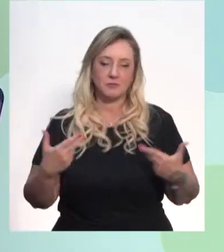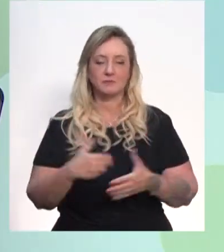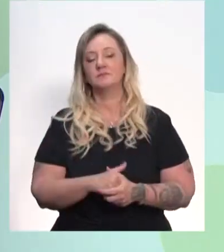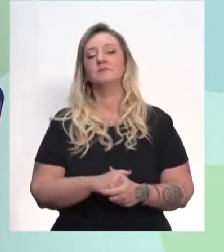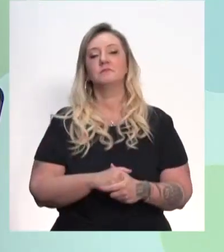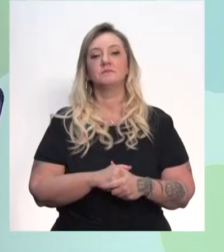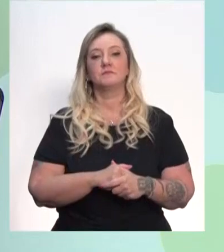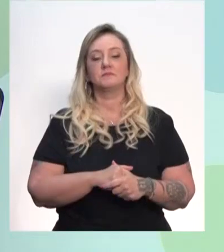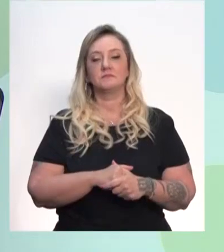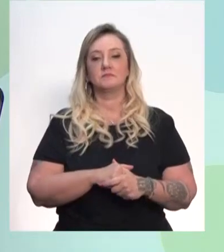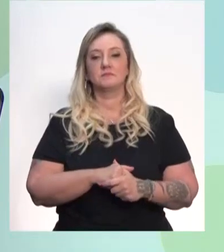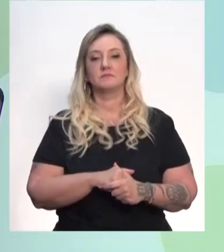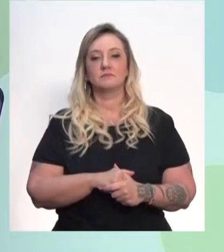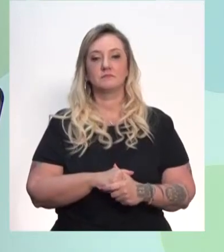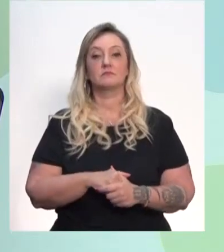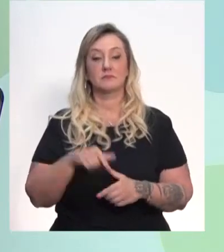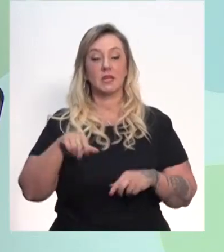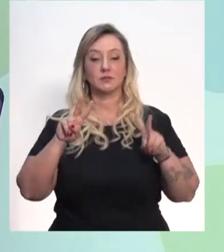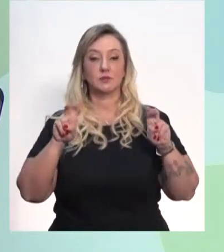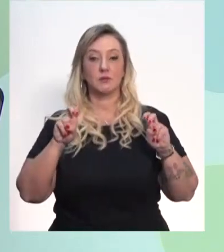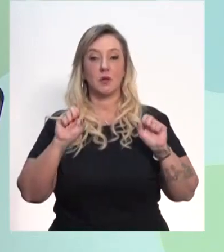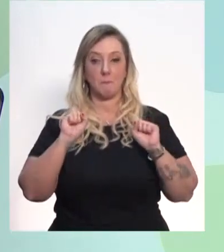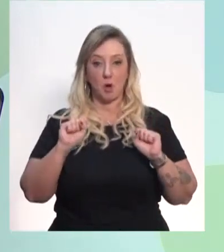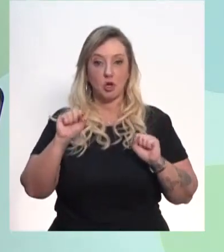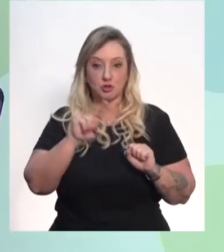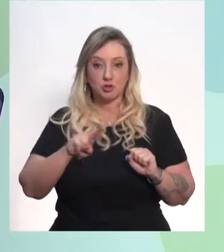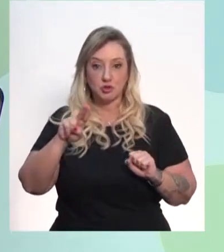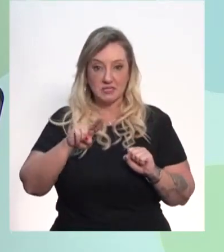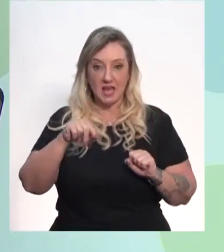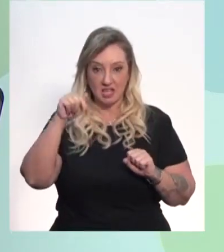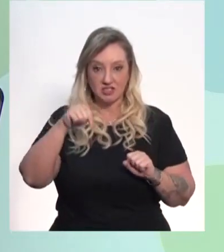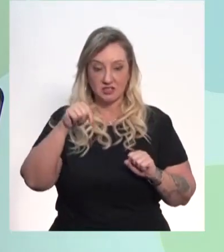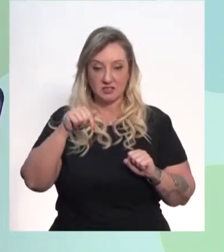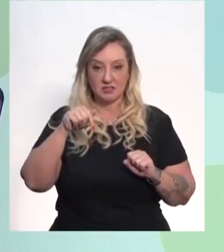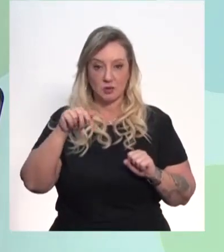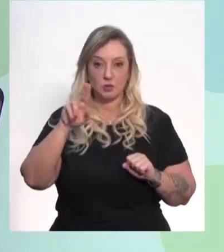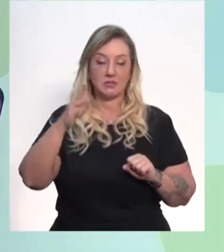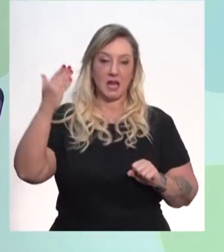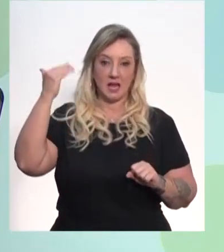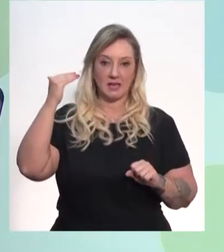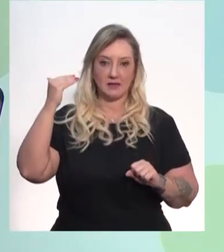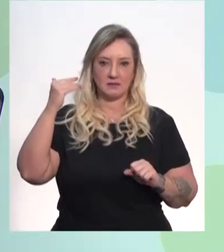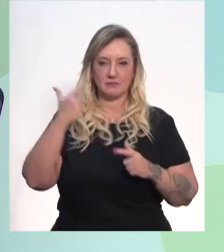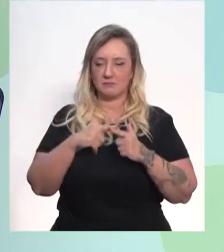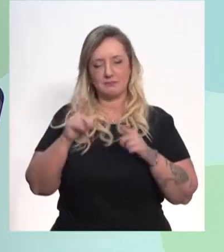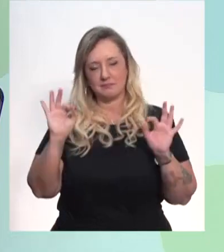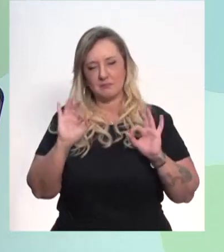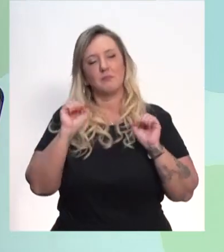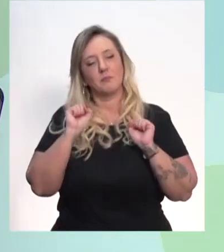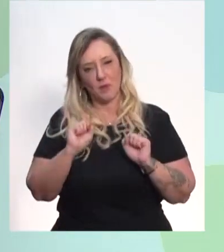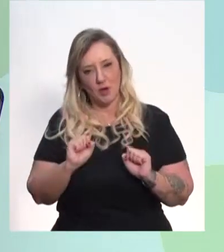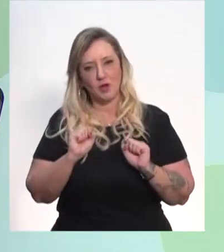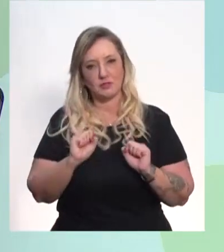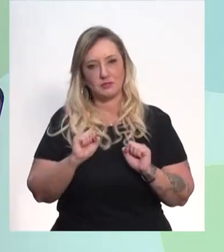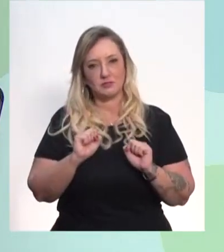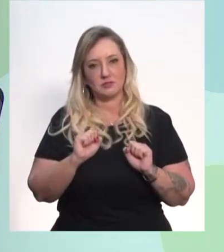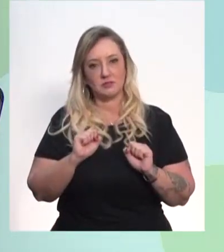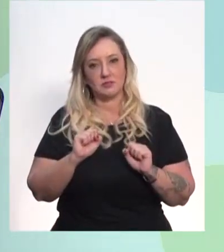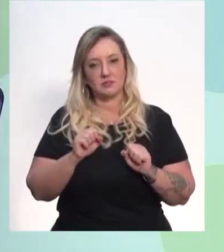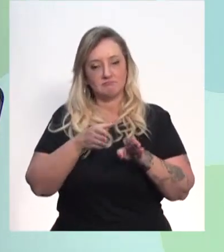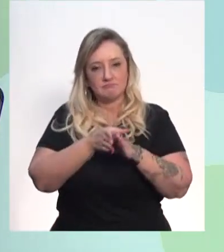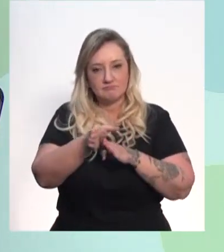abordados temas dispostos no replanejamento 2020. Então, além de todos aqueles temas que nós já colocamos, que estão disponíveis lá